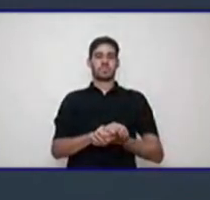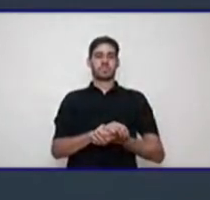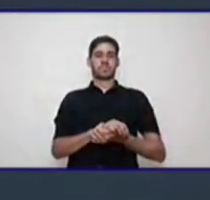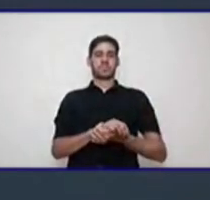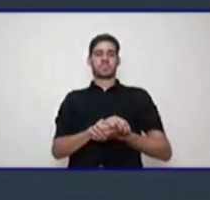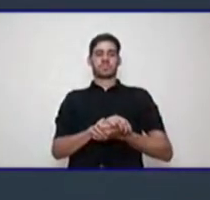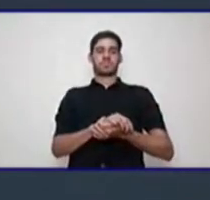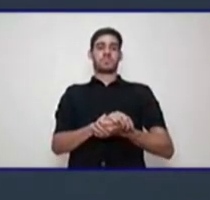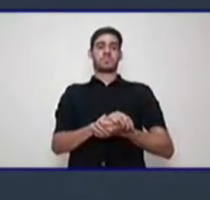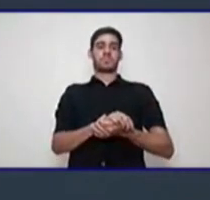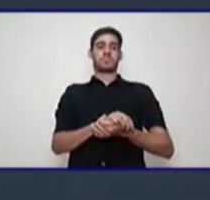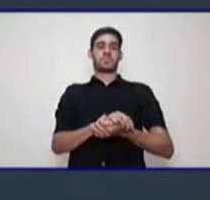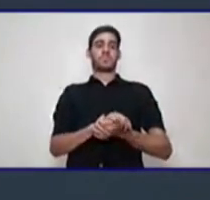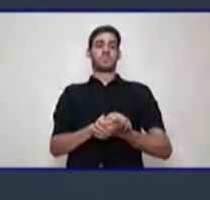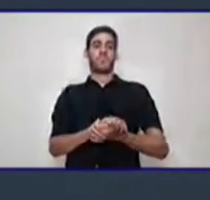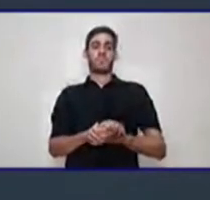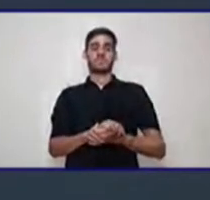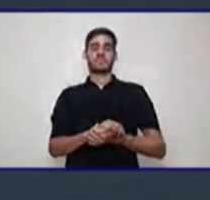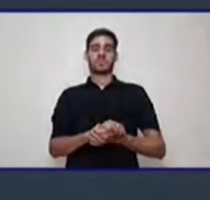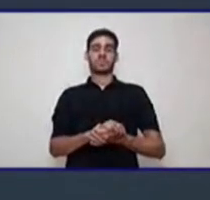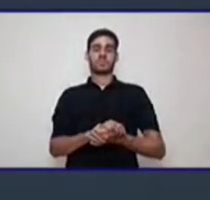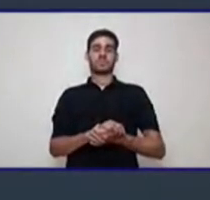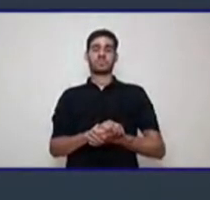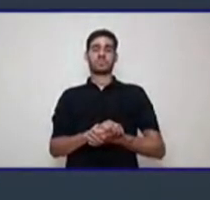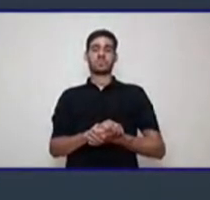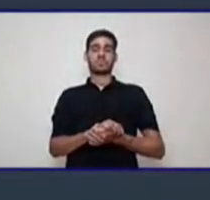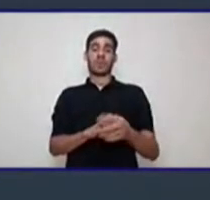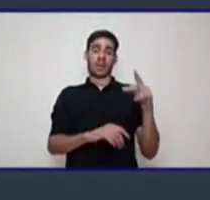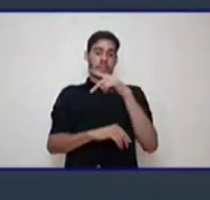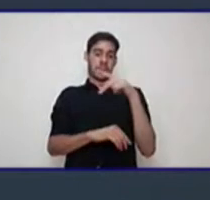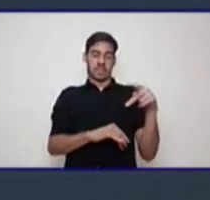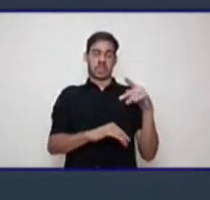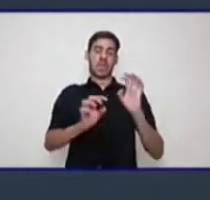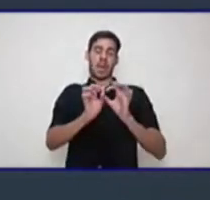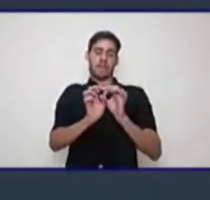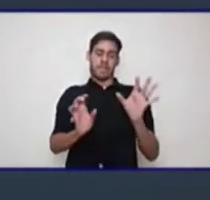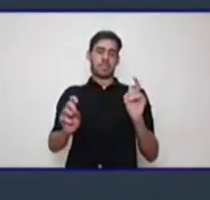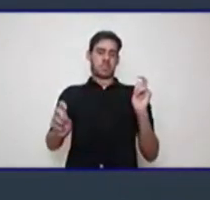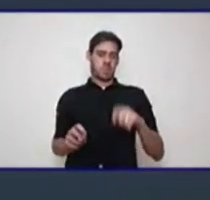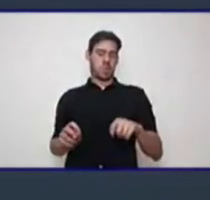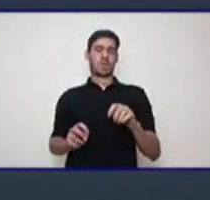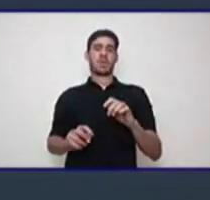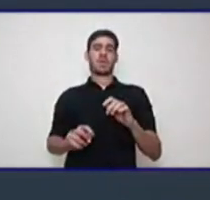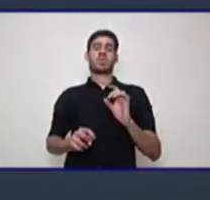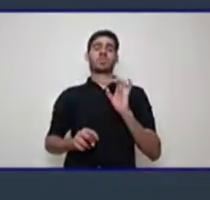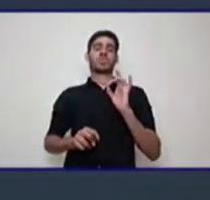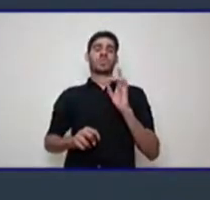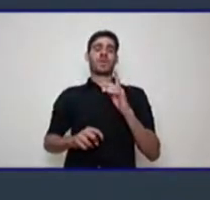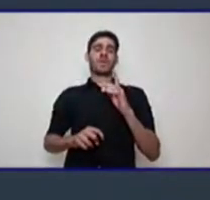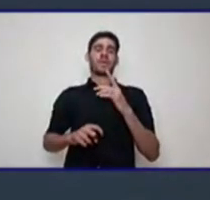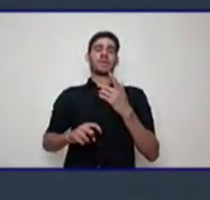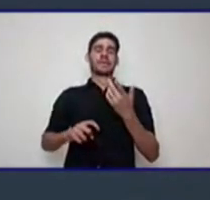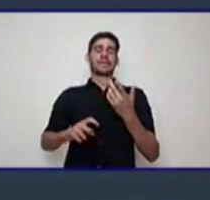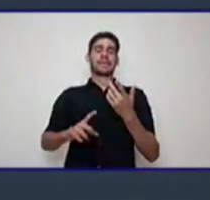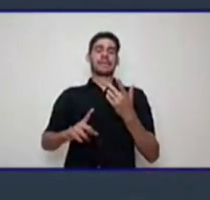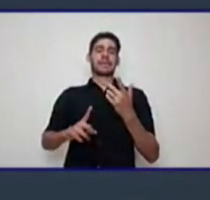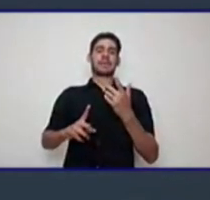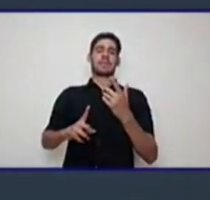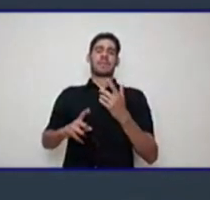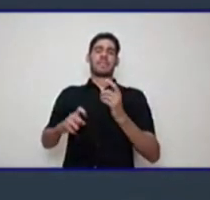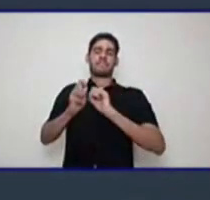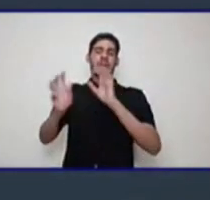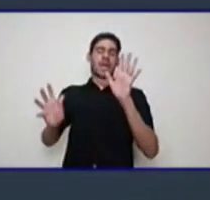Obrigado, apenas, ministro. Senhor presidente, só se me permitir, apenas para jogar um pouco de luz